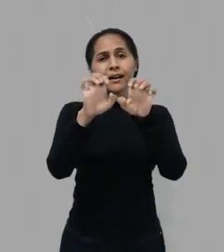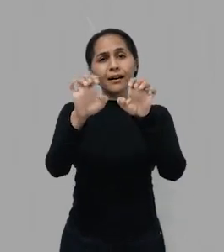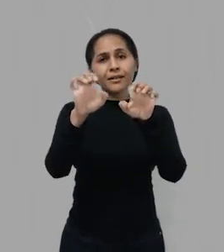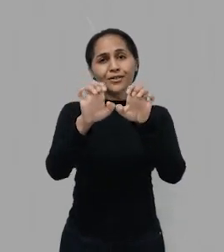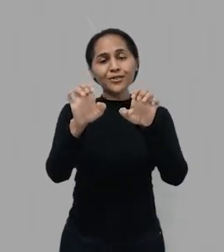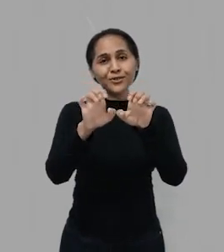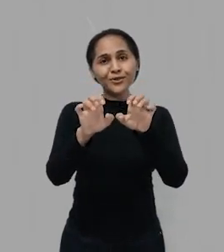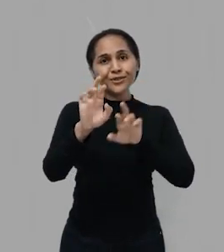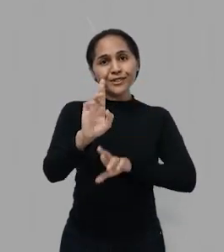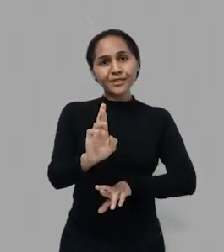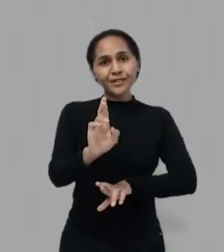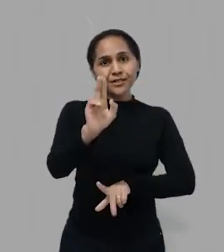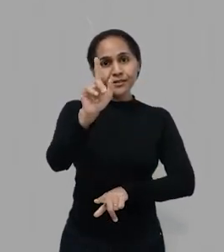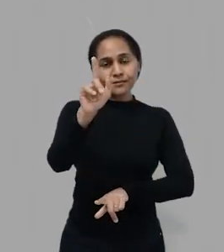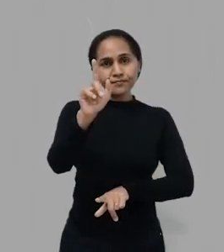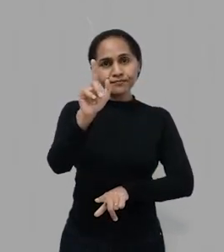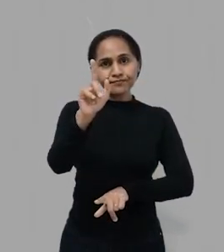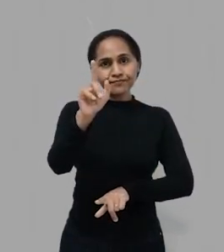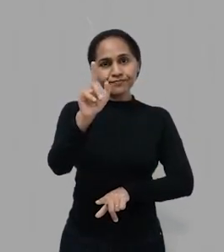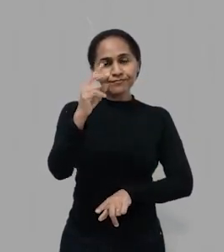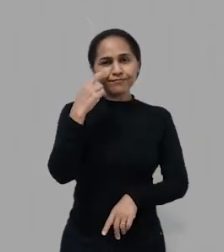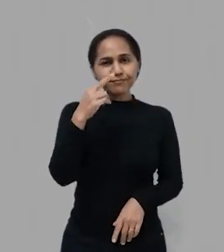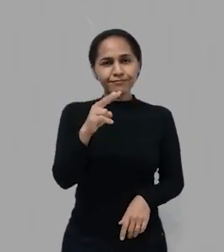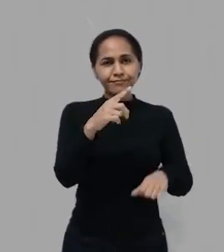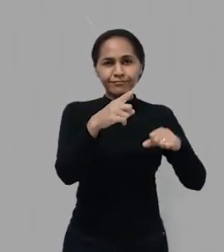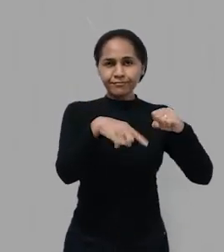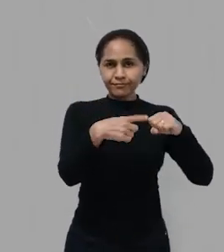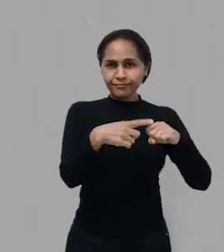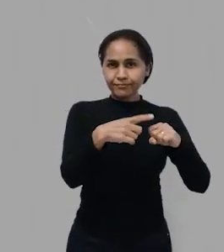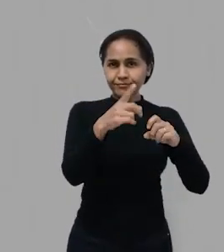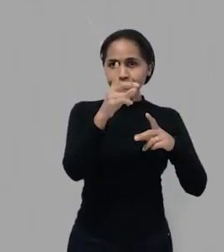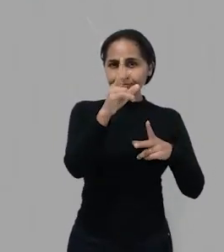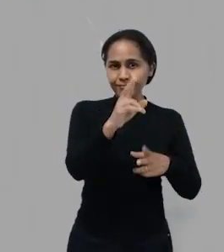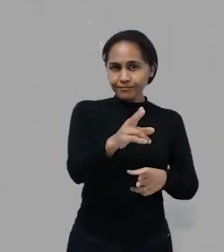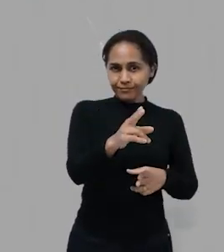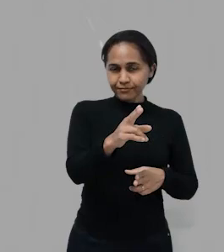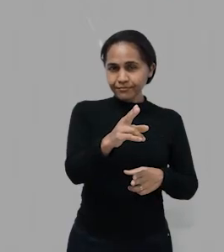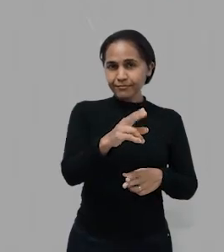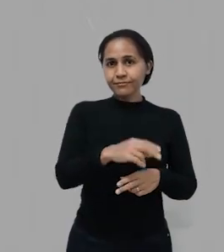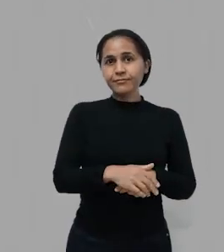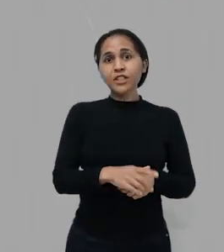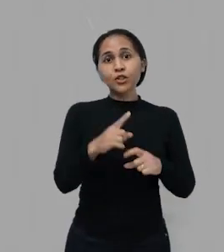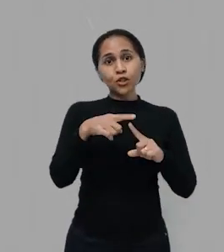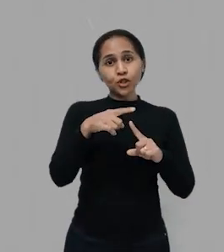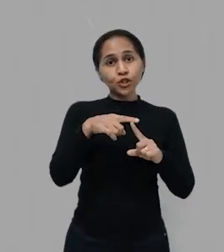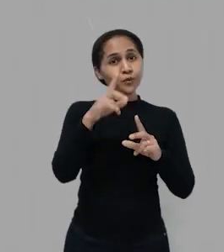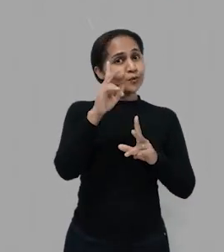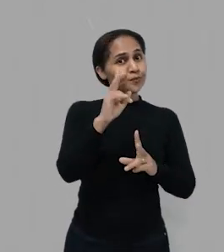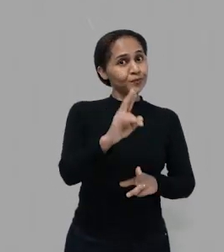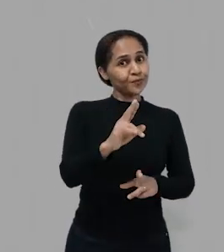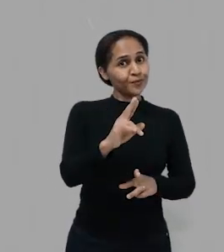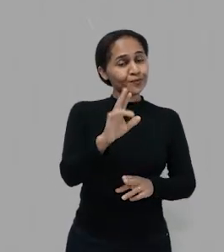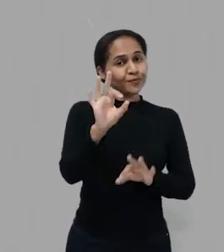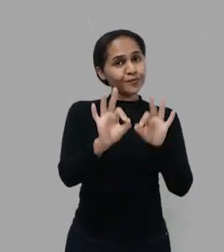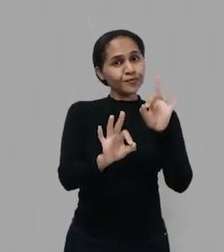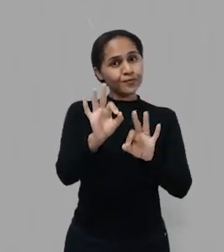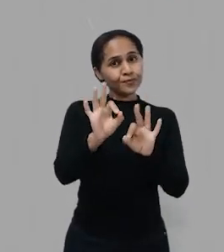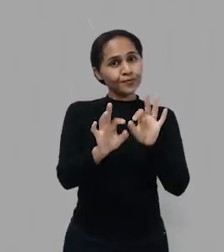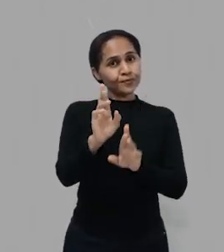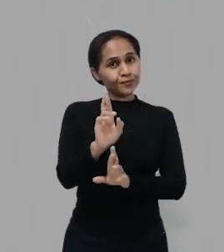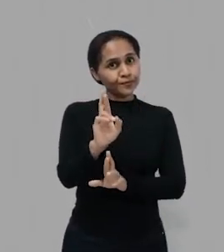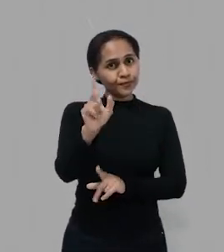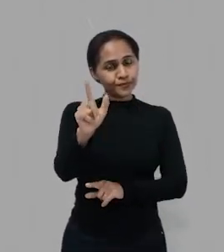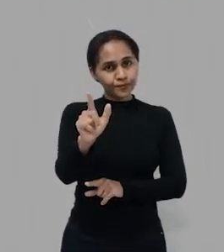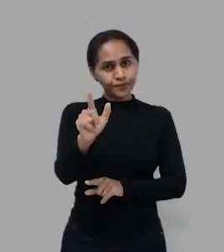estruturas diferentes. Então, nós temos a mesma quantidade de átomos, os mesmos tipos de átomos, só que eles estão dispostos de